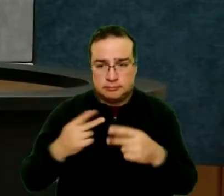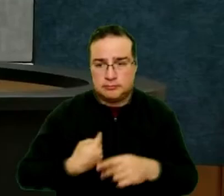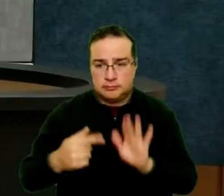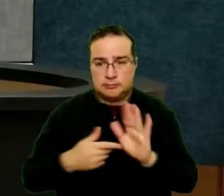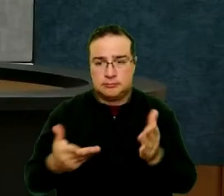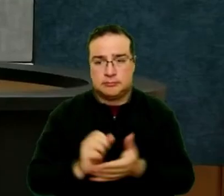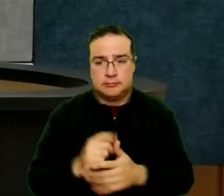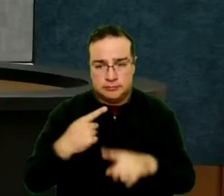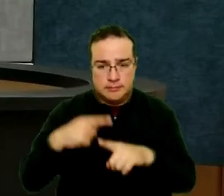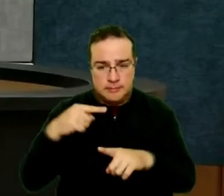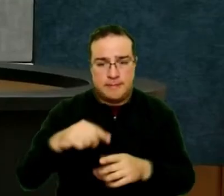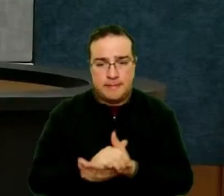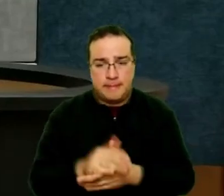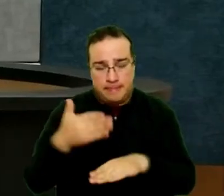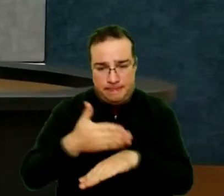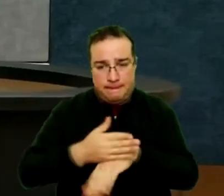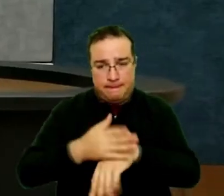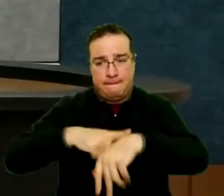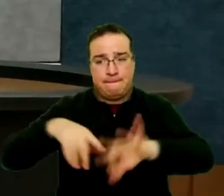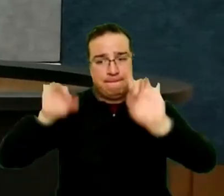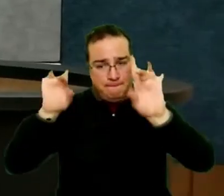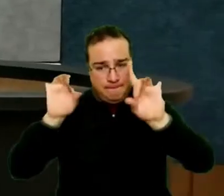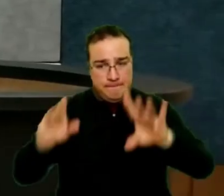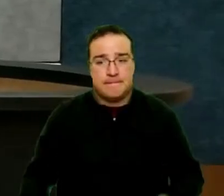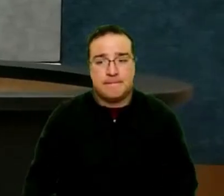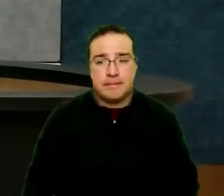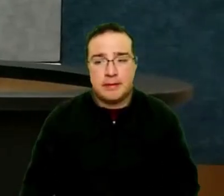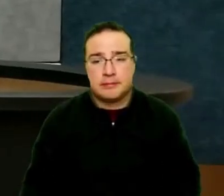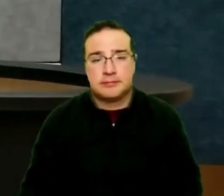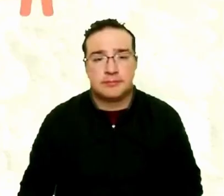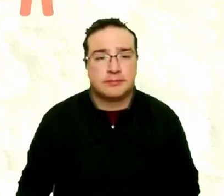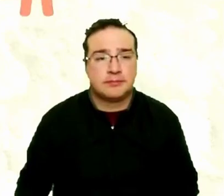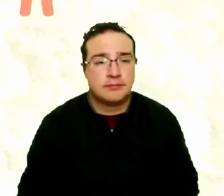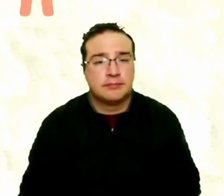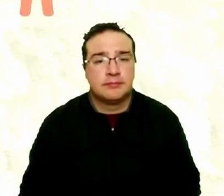estão aqui hoje para participar desse momento especial.